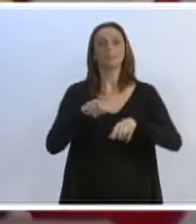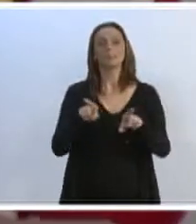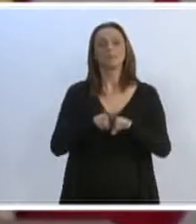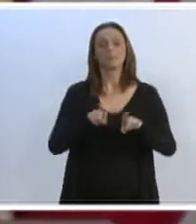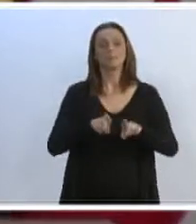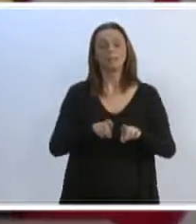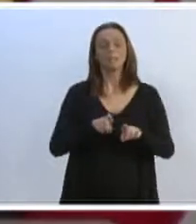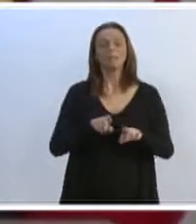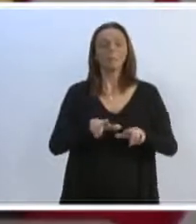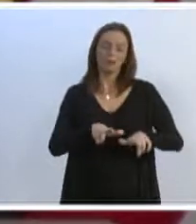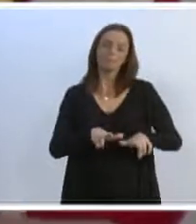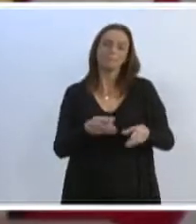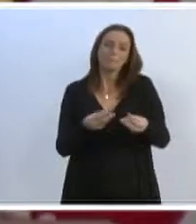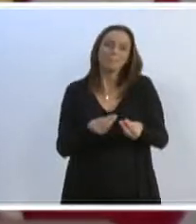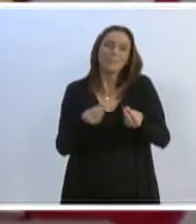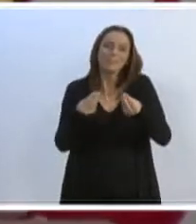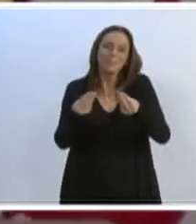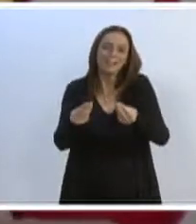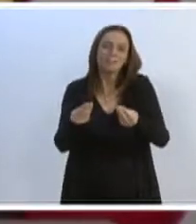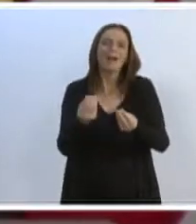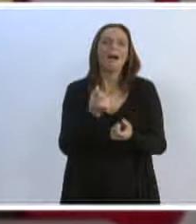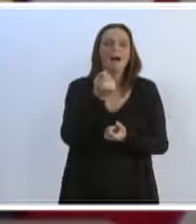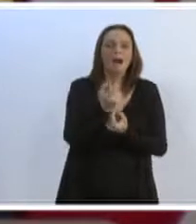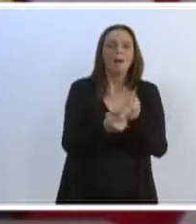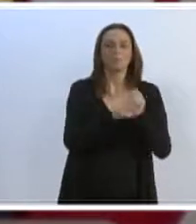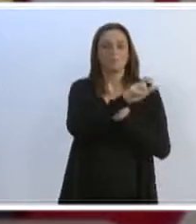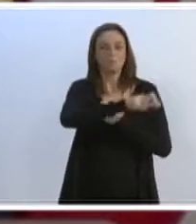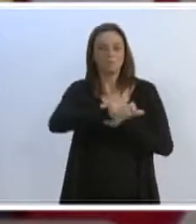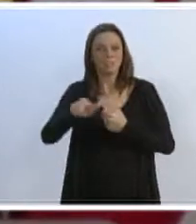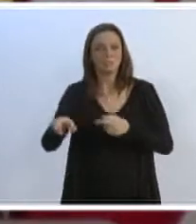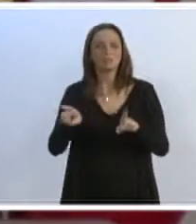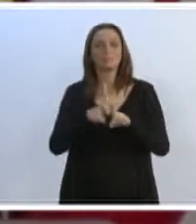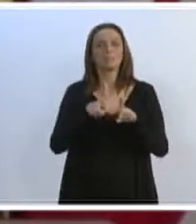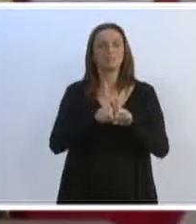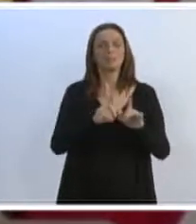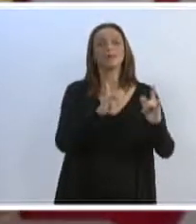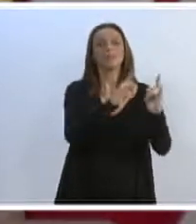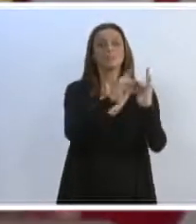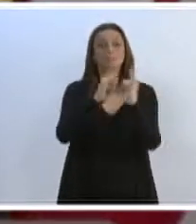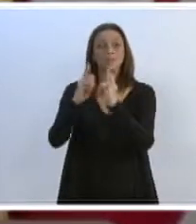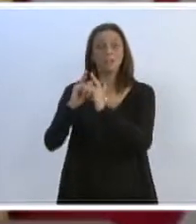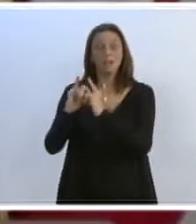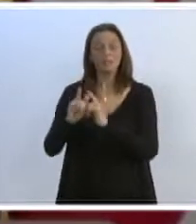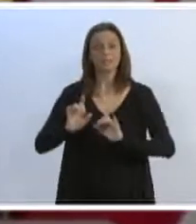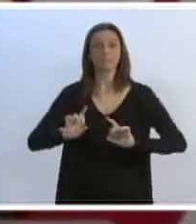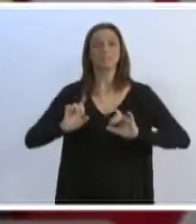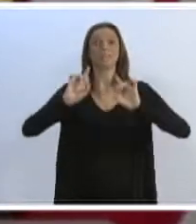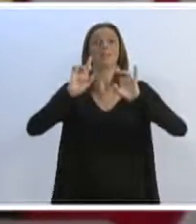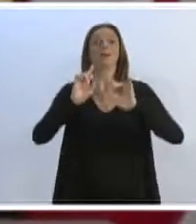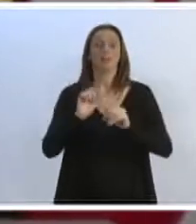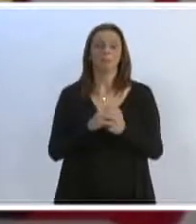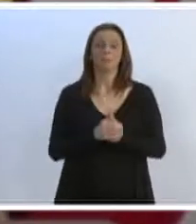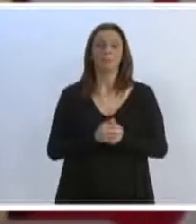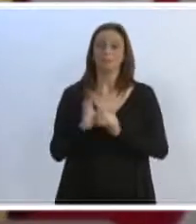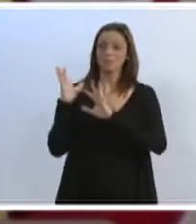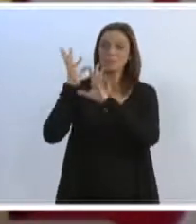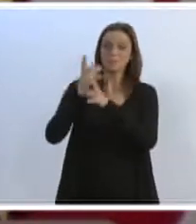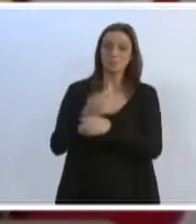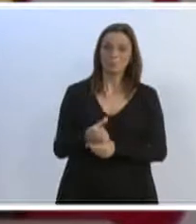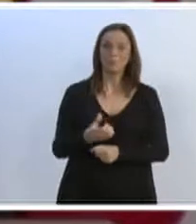história da cidade. Eu não poderia, Silvio, esperar uma ação diferente de você como vereador, que foi meu antecessor.